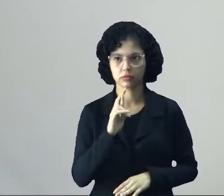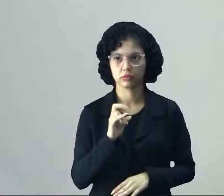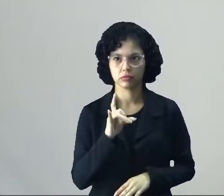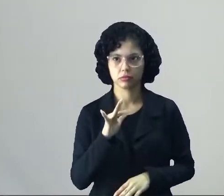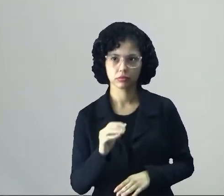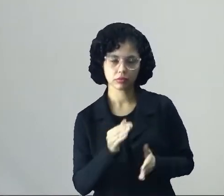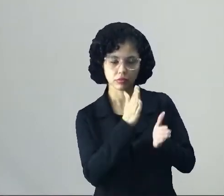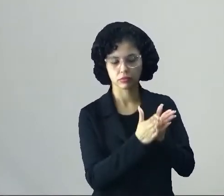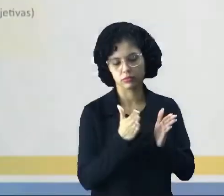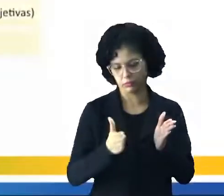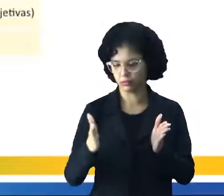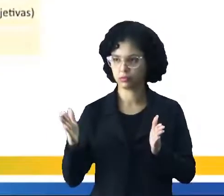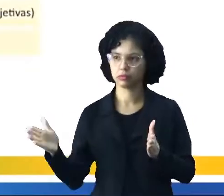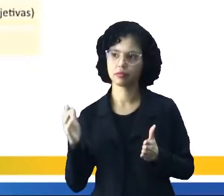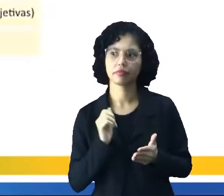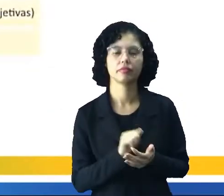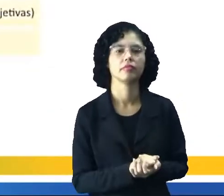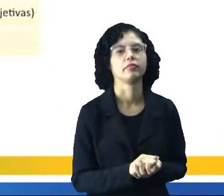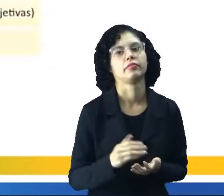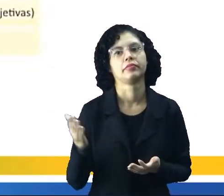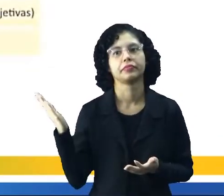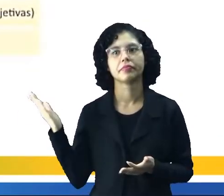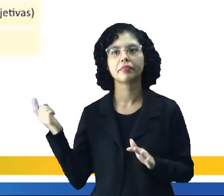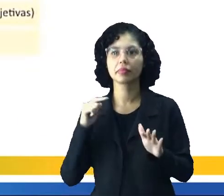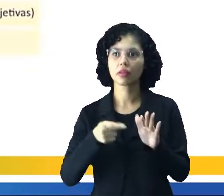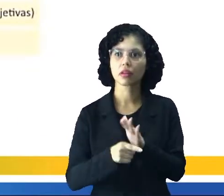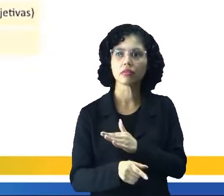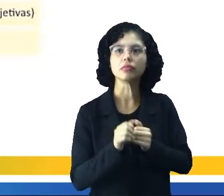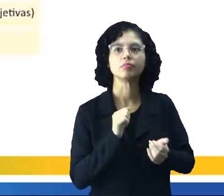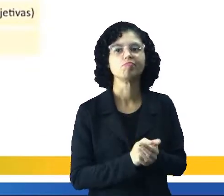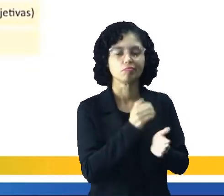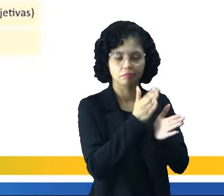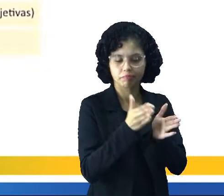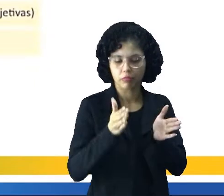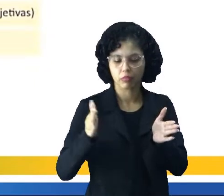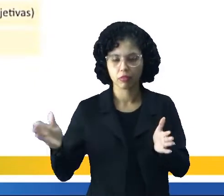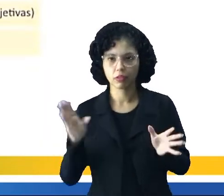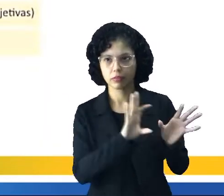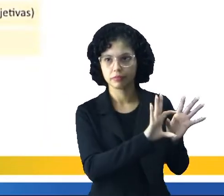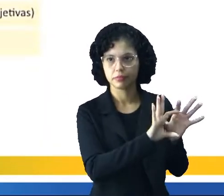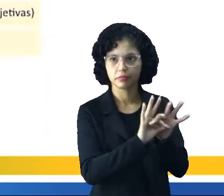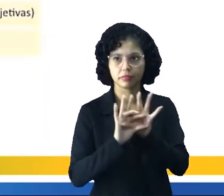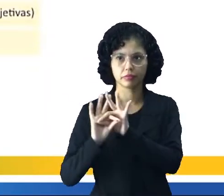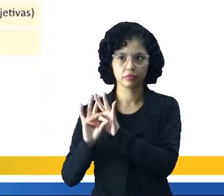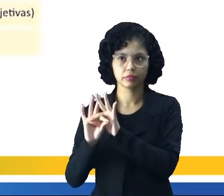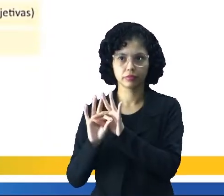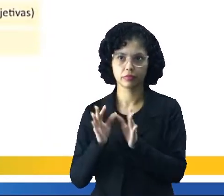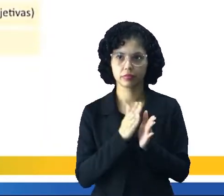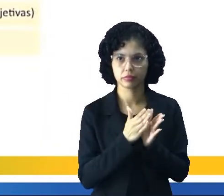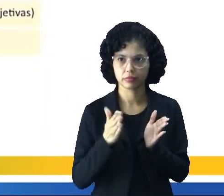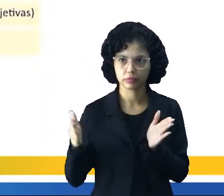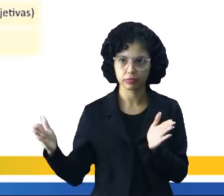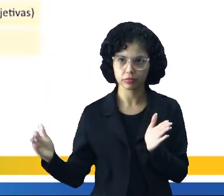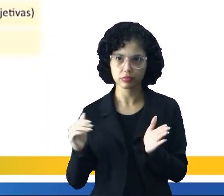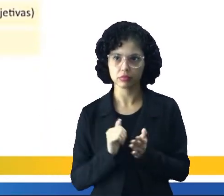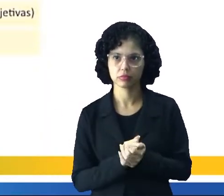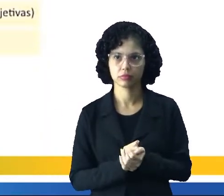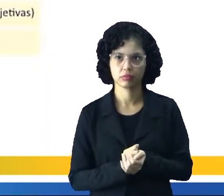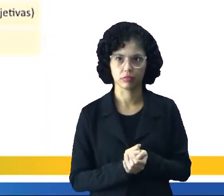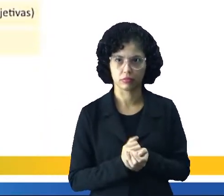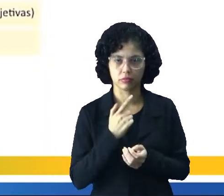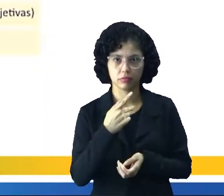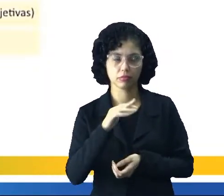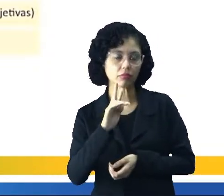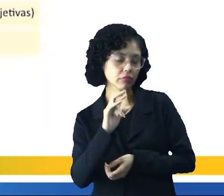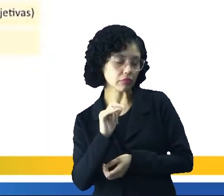coesão sequencial. Vamos lá. Dentro da coesão sequencial, nós temos sequenciação